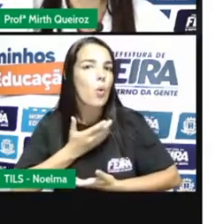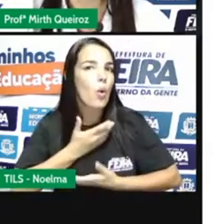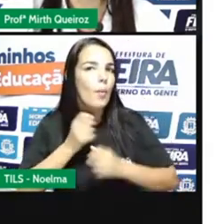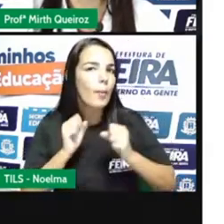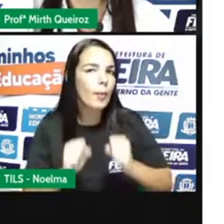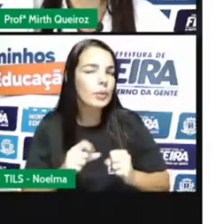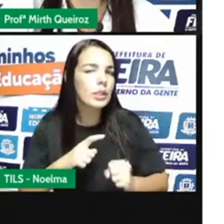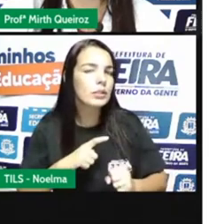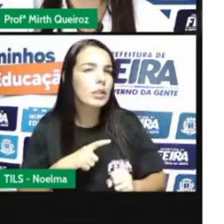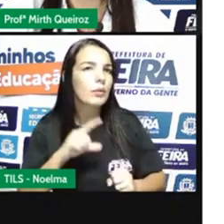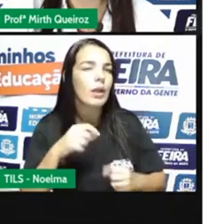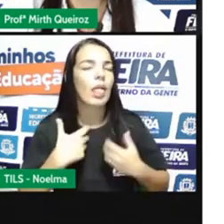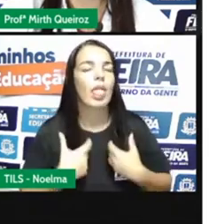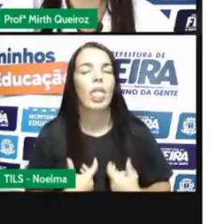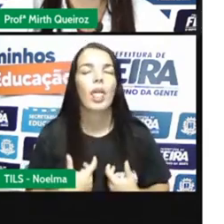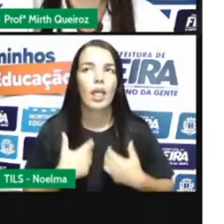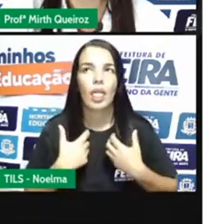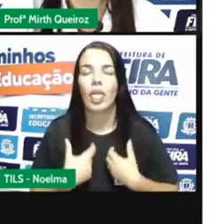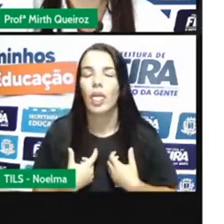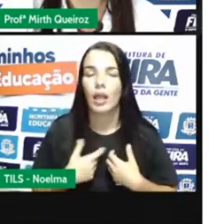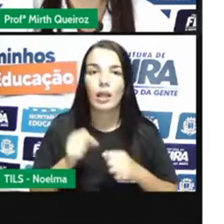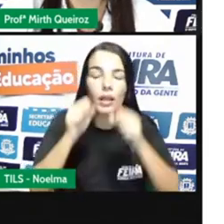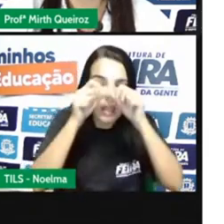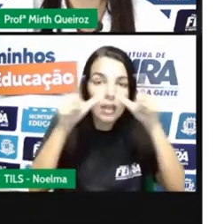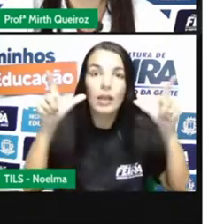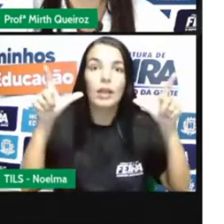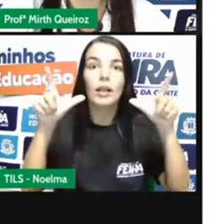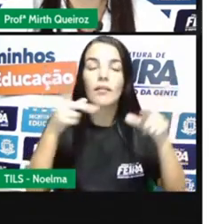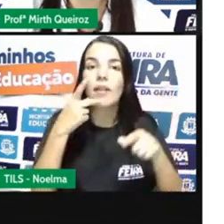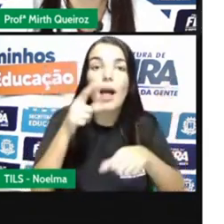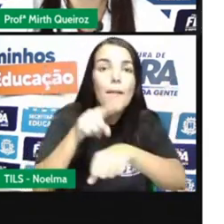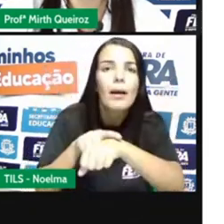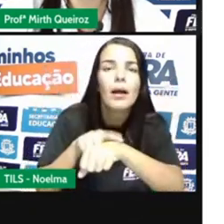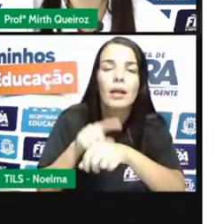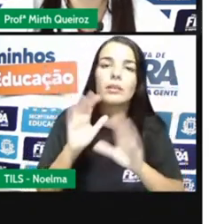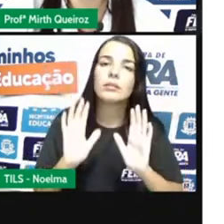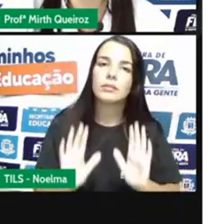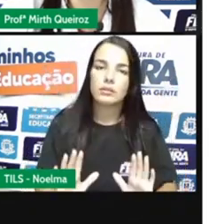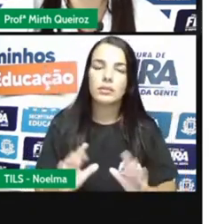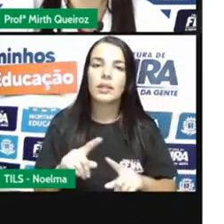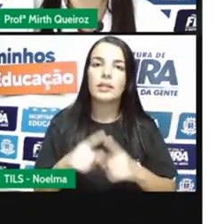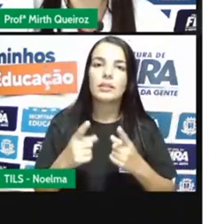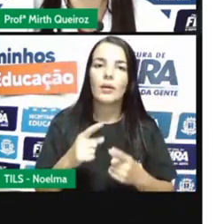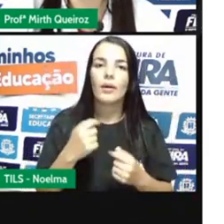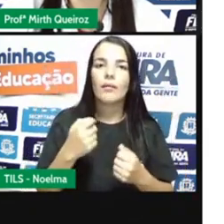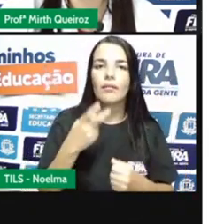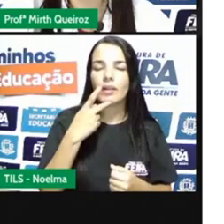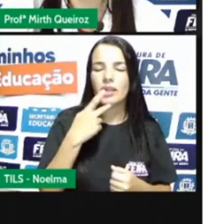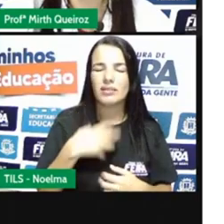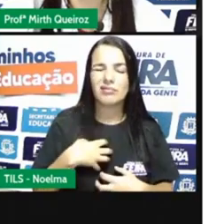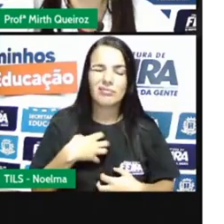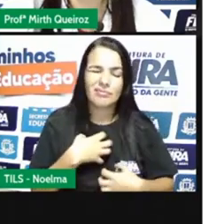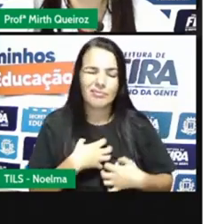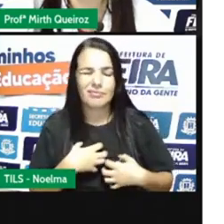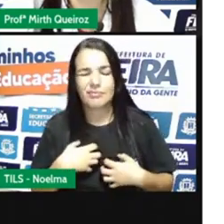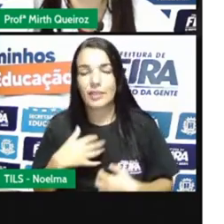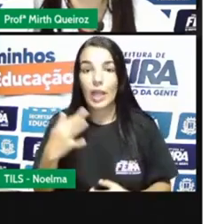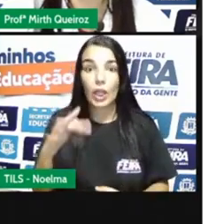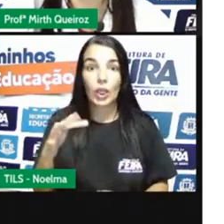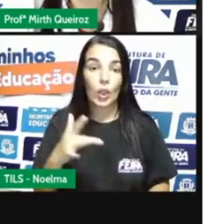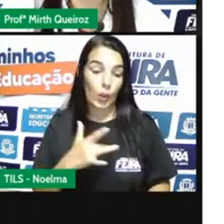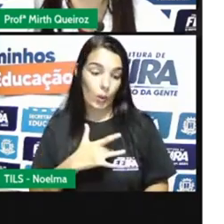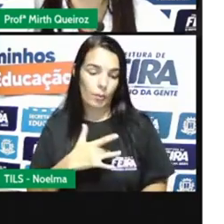emitir sinais de esgotamento que alertam para a hora de parar. São sintomas como enjoos, dor no